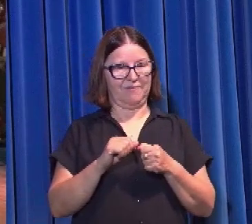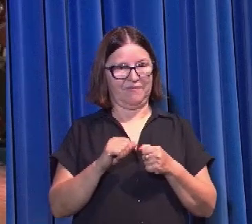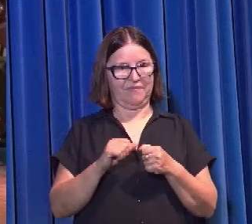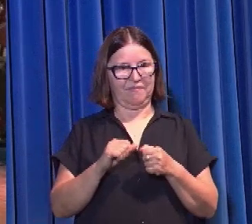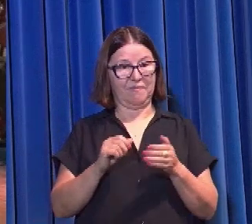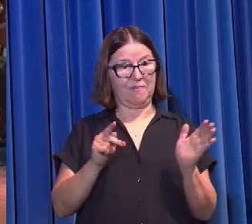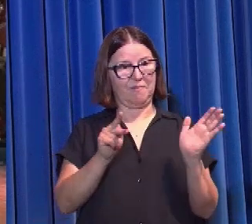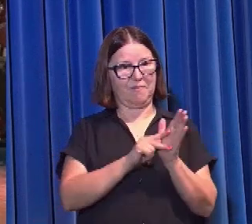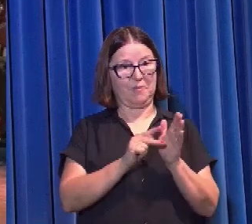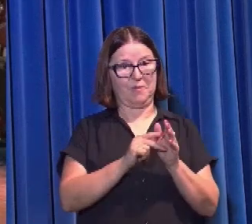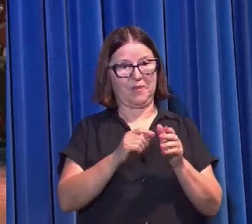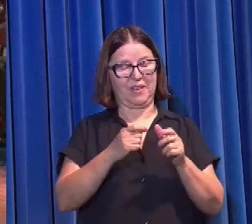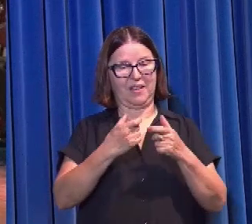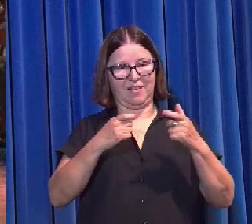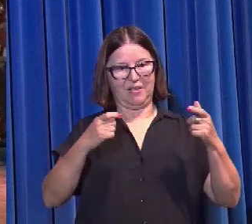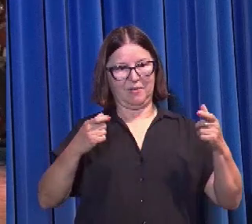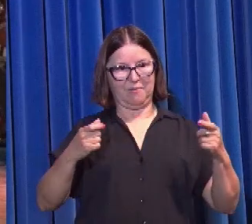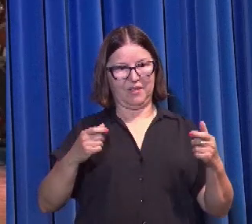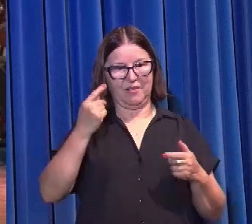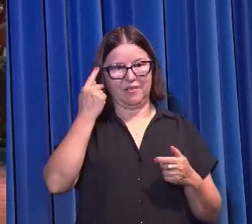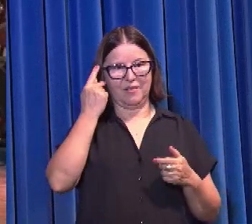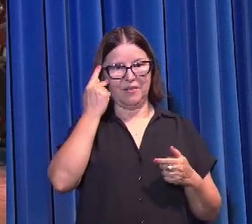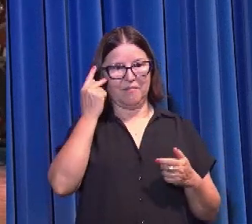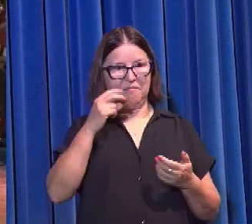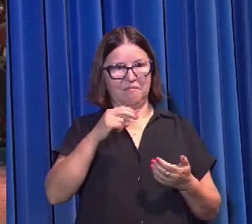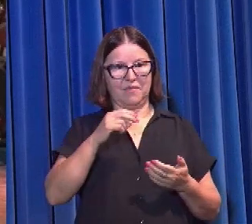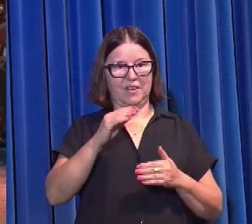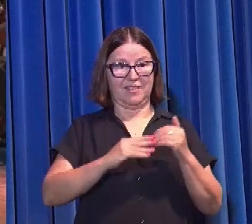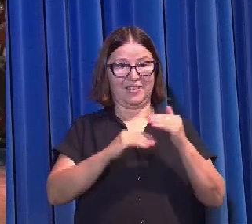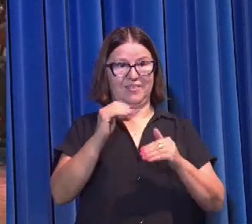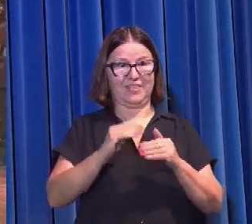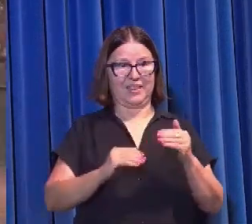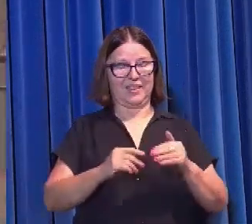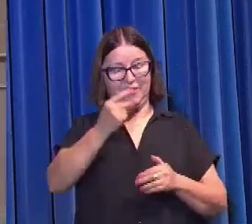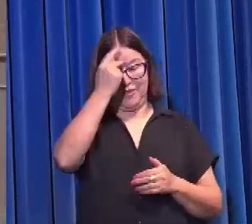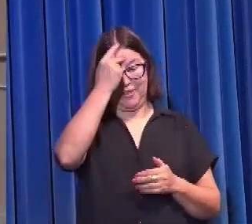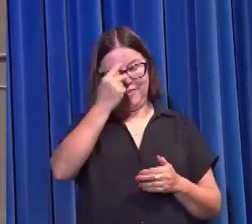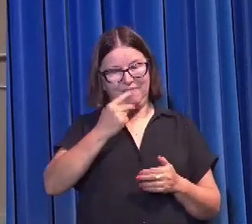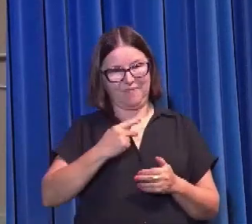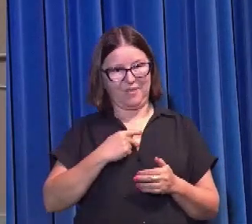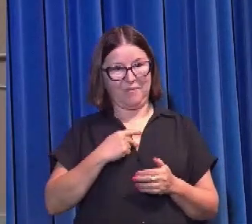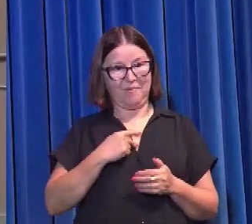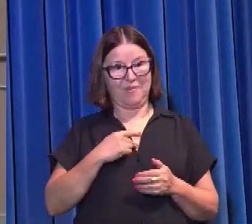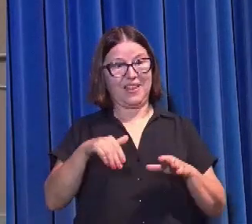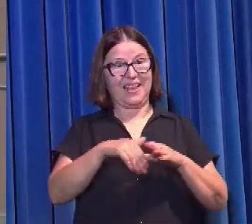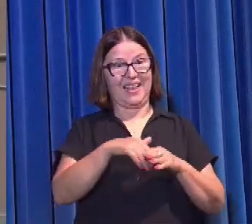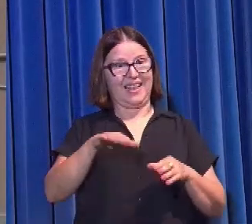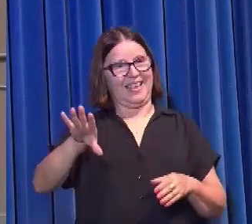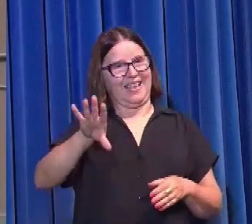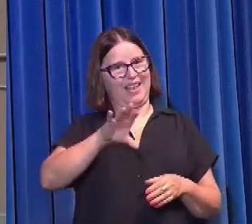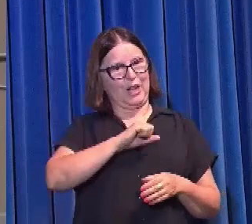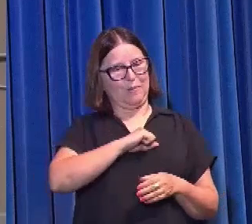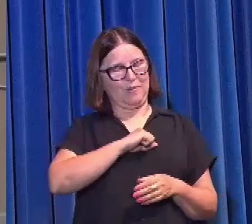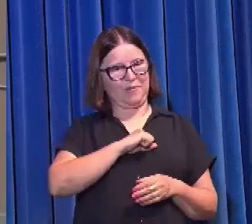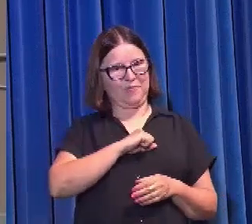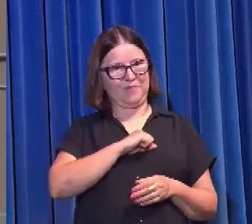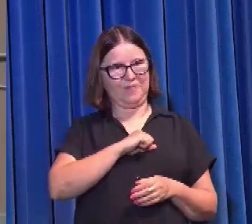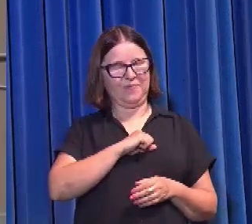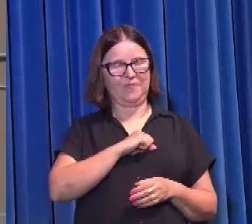a edificação de si mesmo em amor. Oh, meus irmãos, esse é o propósito, esse é o